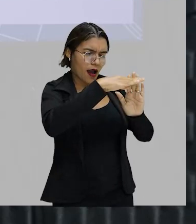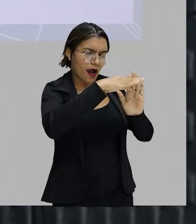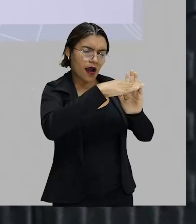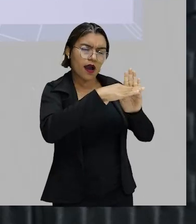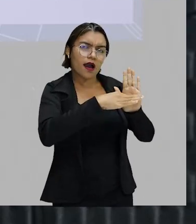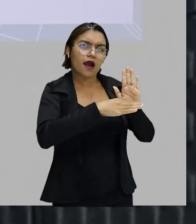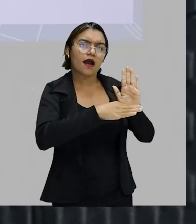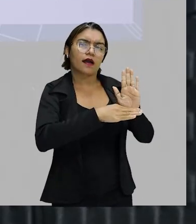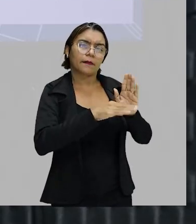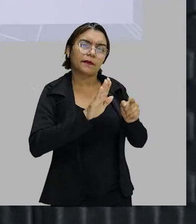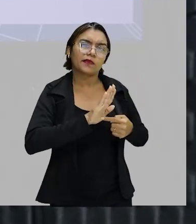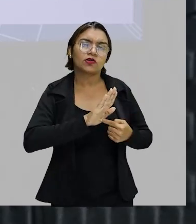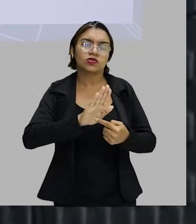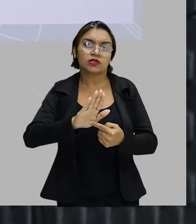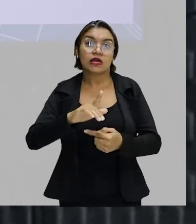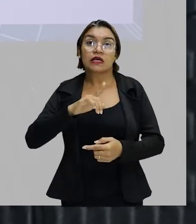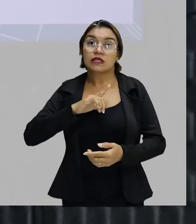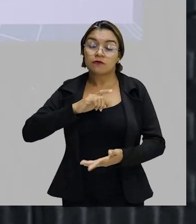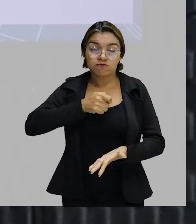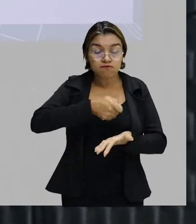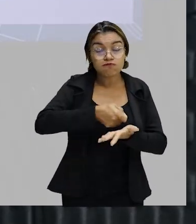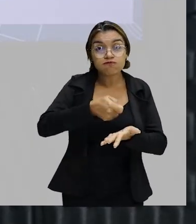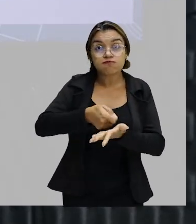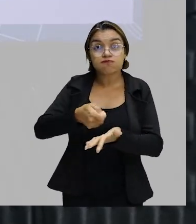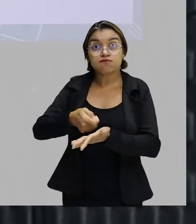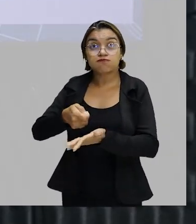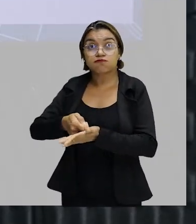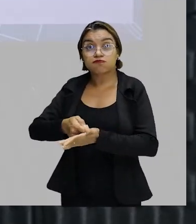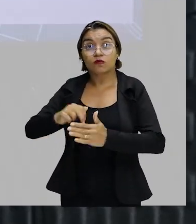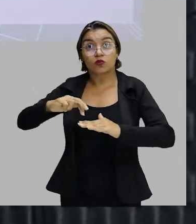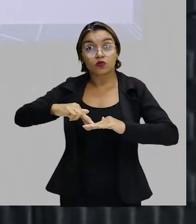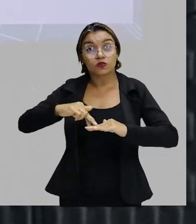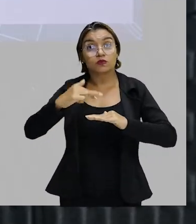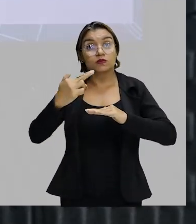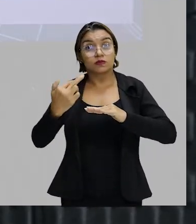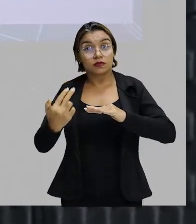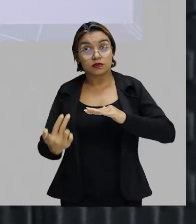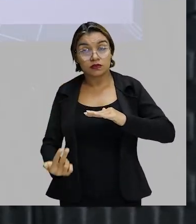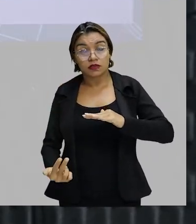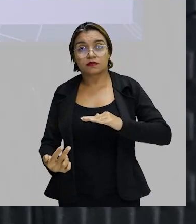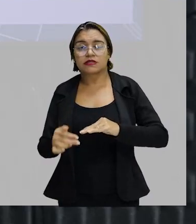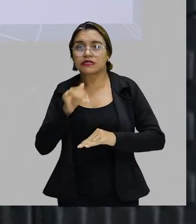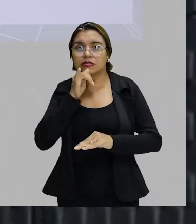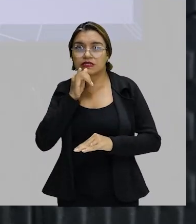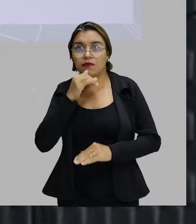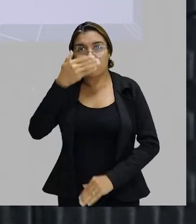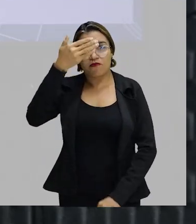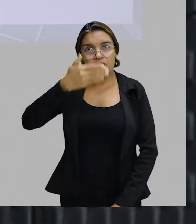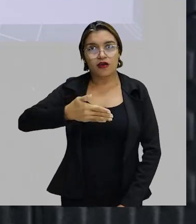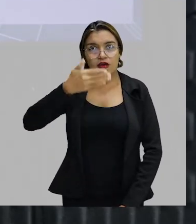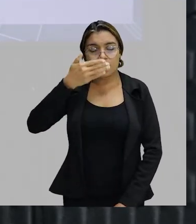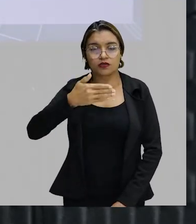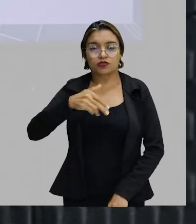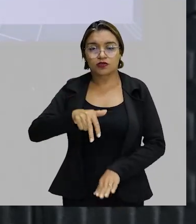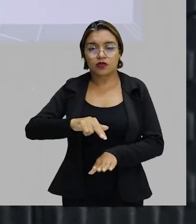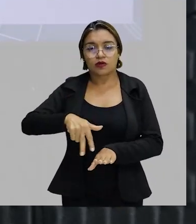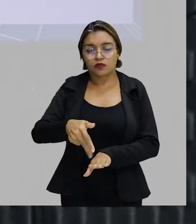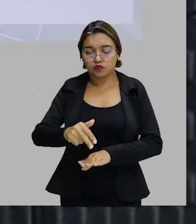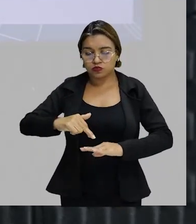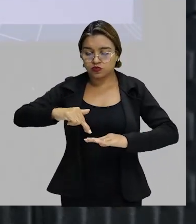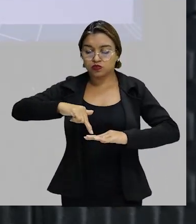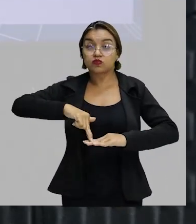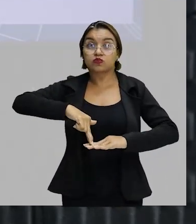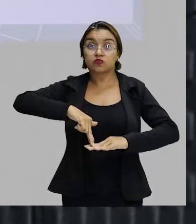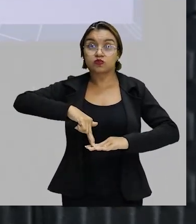aquela ordem existe aquela obrigatoriedade dos saltos serem realizados salto de frente que é a forma na qual ele vai sair